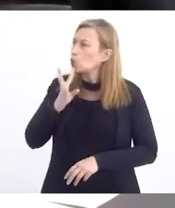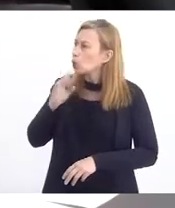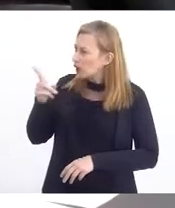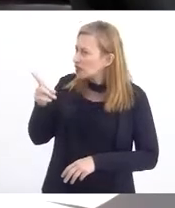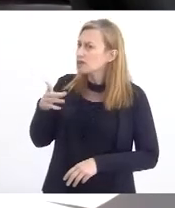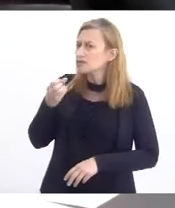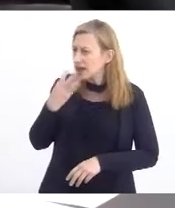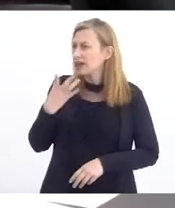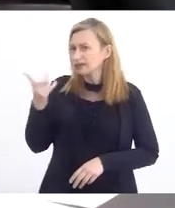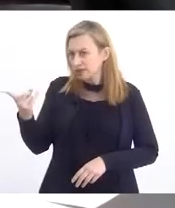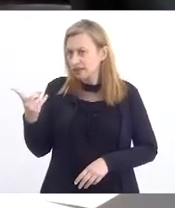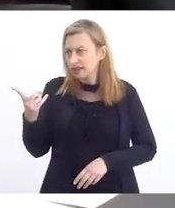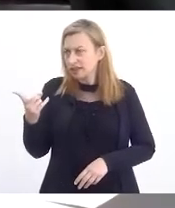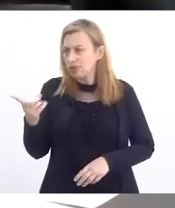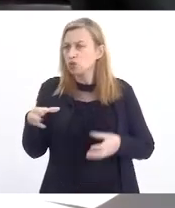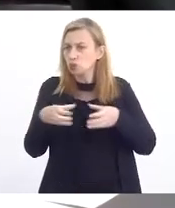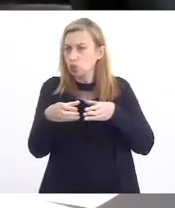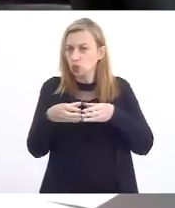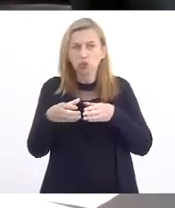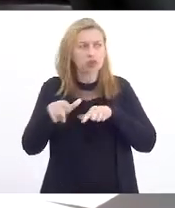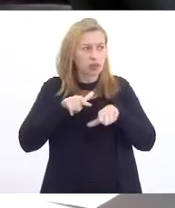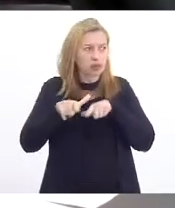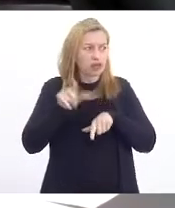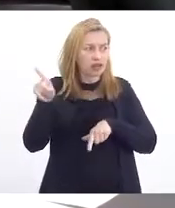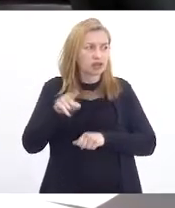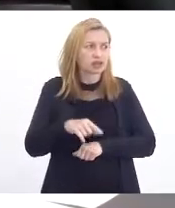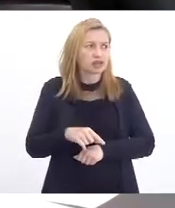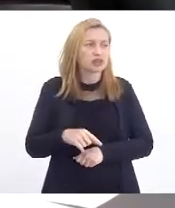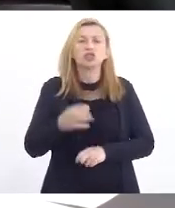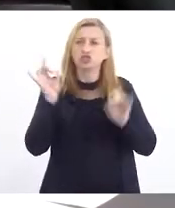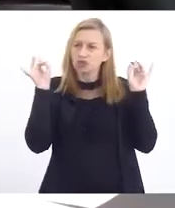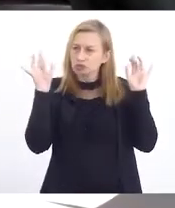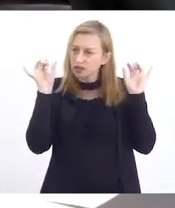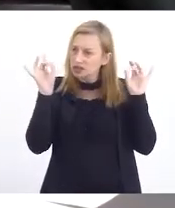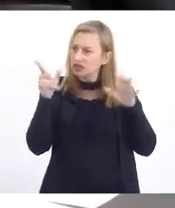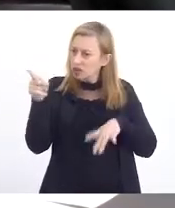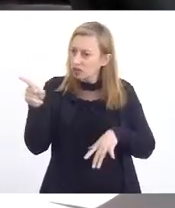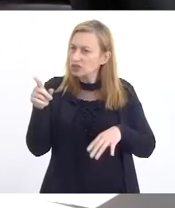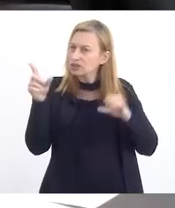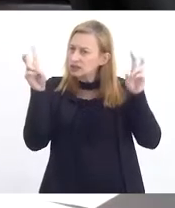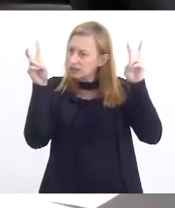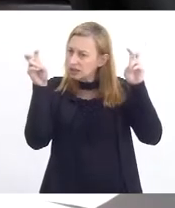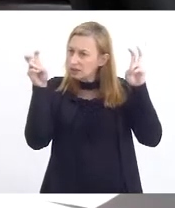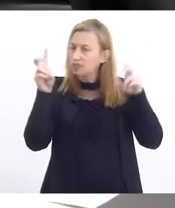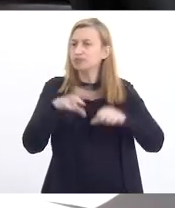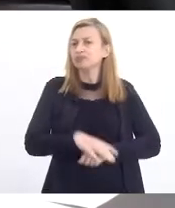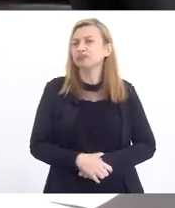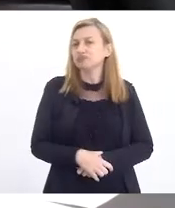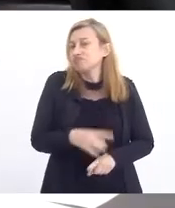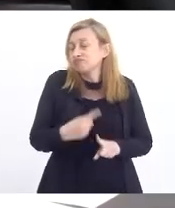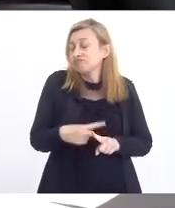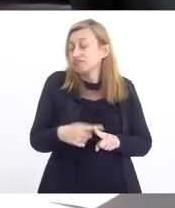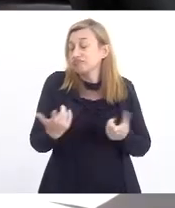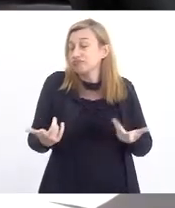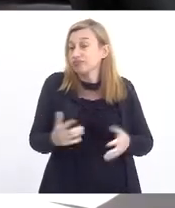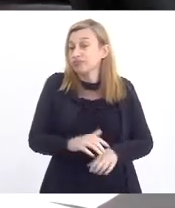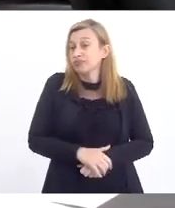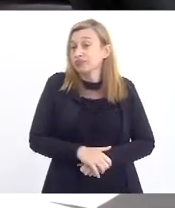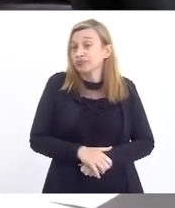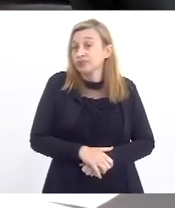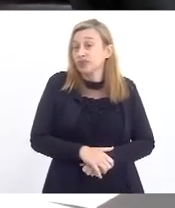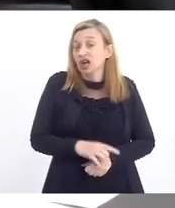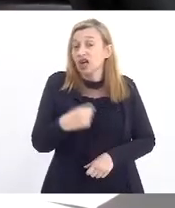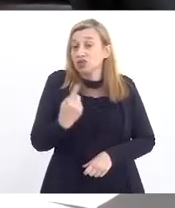bem, né? Tem lá até um grupo de trabalho muito especializado nesse tema, porque senão a gente fica assim, a